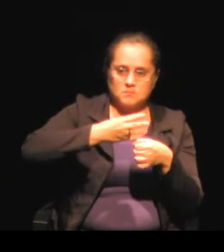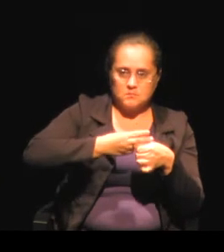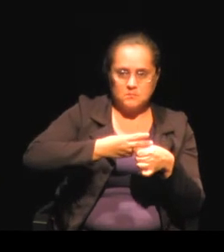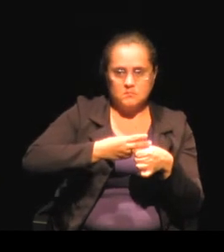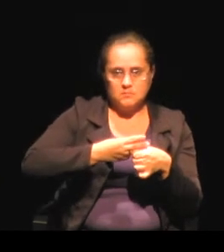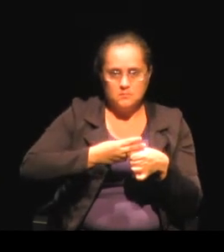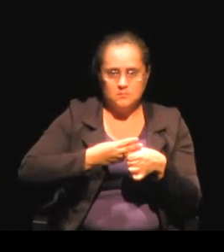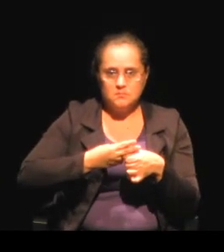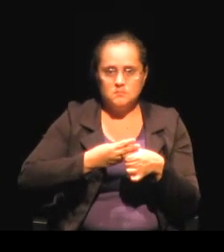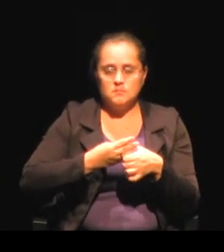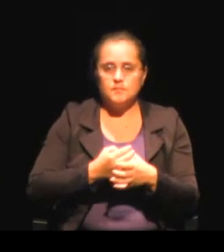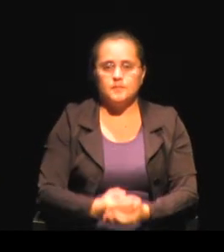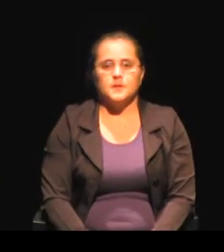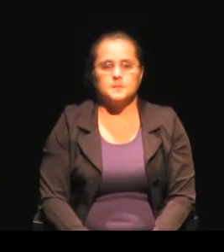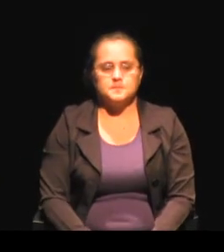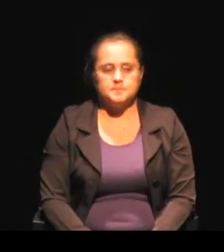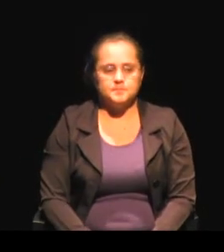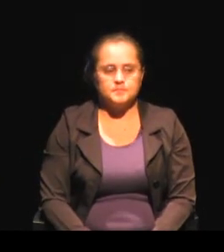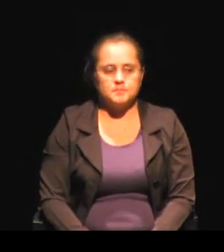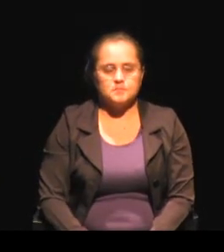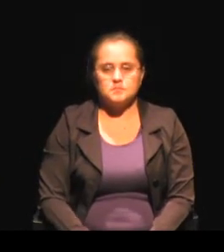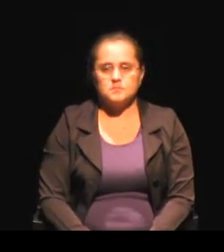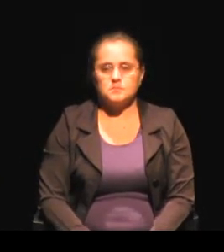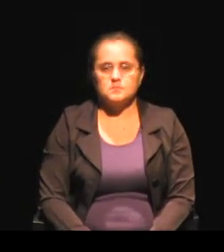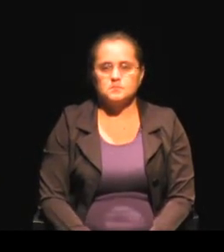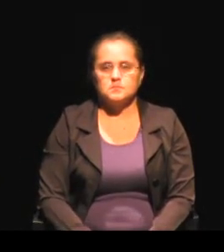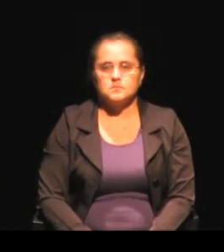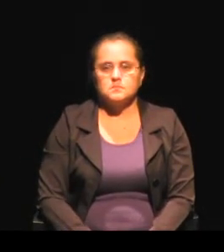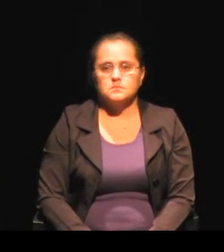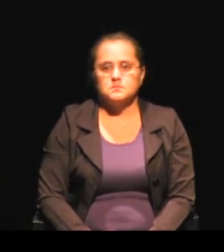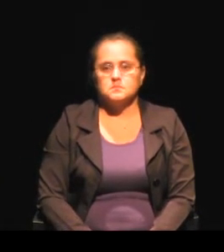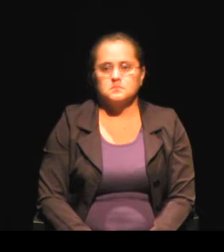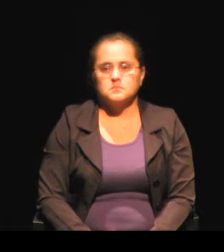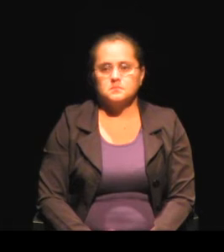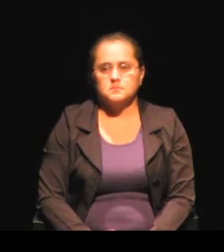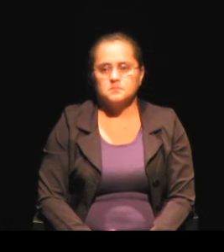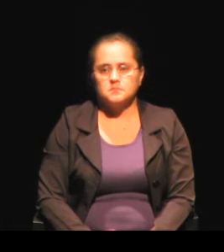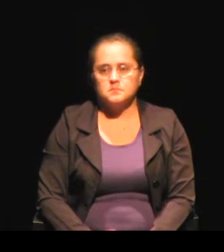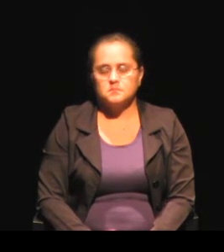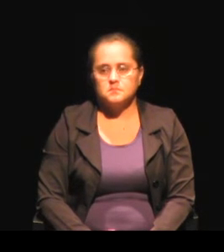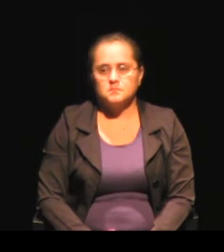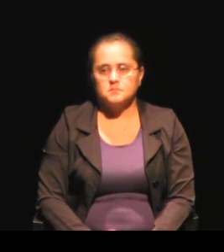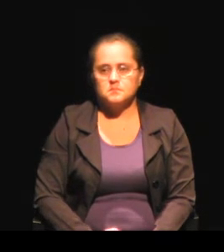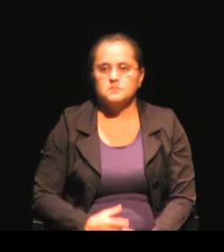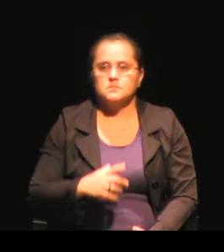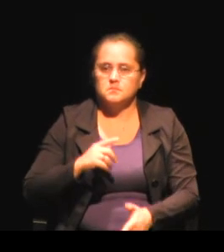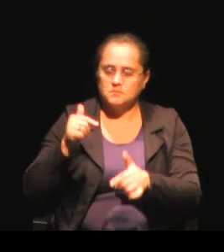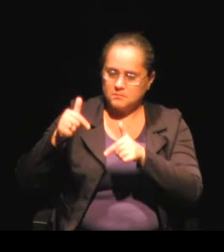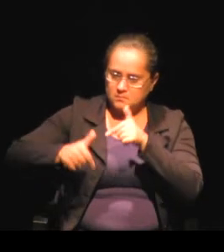Teatro Municipal, deixa eu ver aqui. Está aqui o Teatro Municipal.